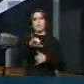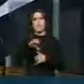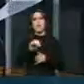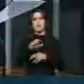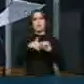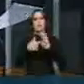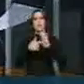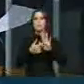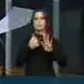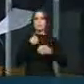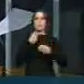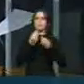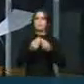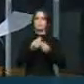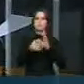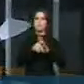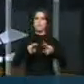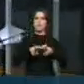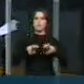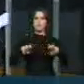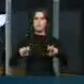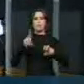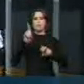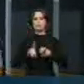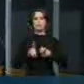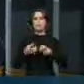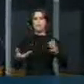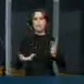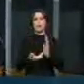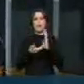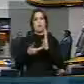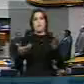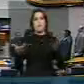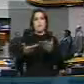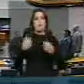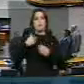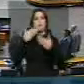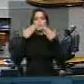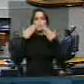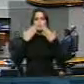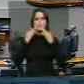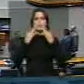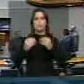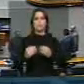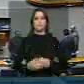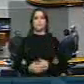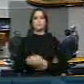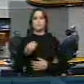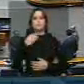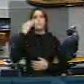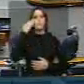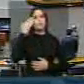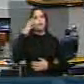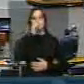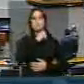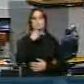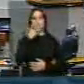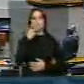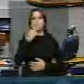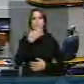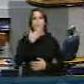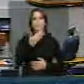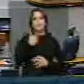eu encaminho à mesa neste momento. É o parecer, senhor presidente. Muito obrigado, deputado. Obrigado pela sua agilidade. Para oferecer parecer